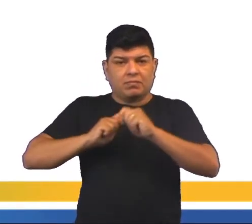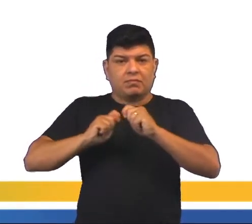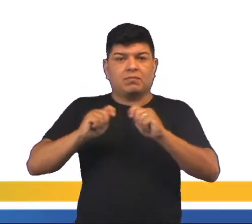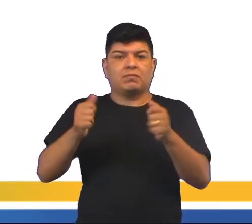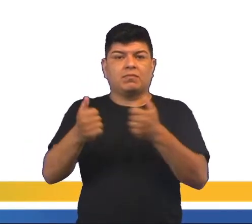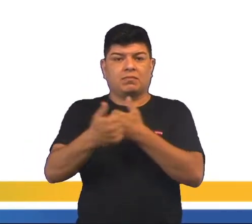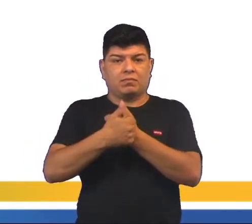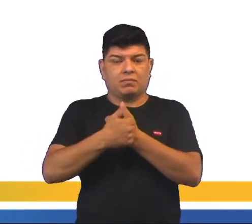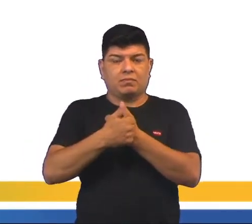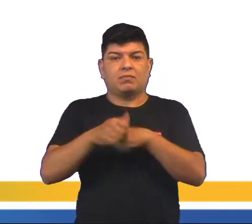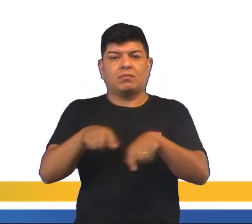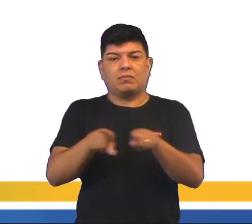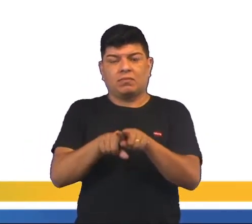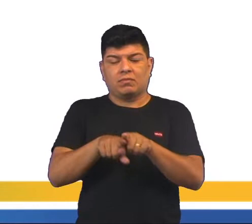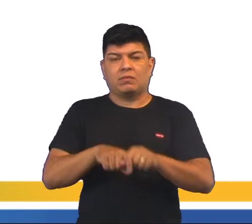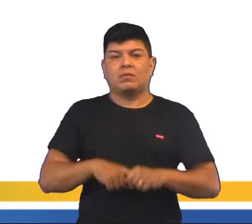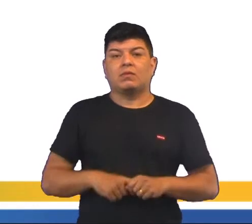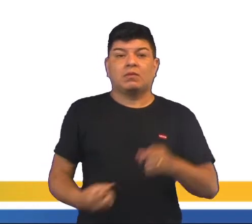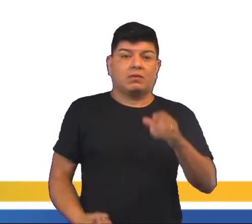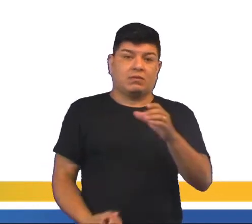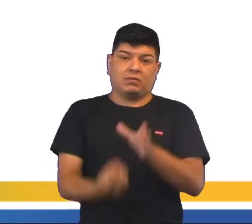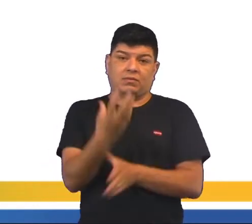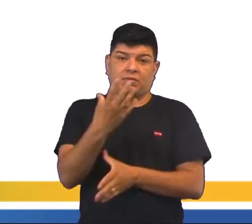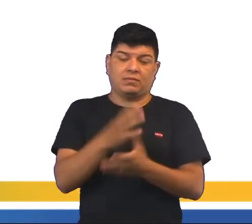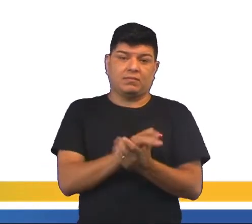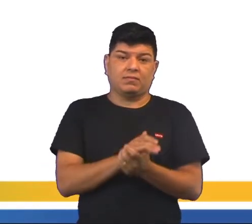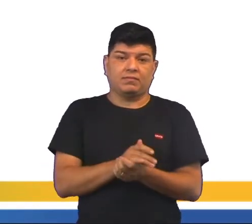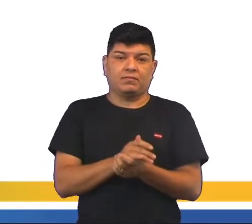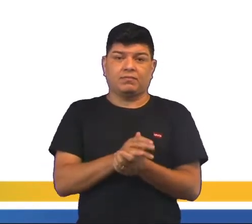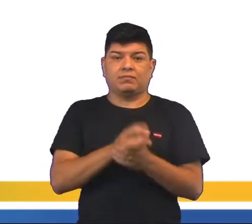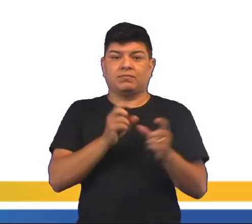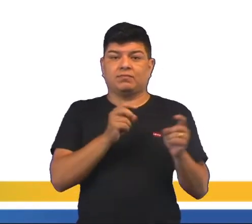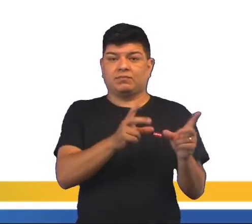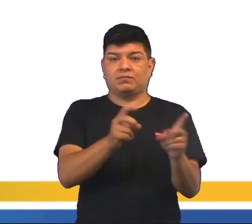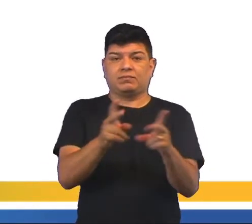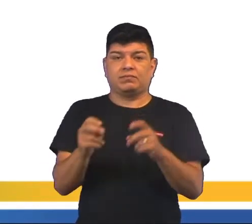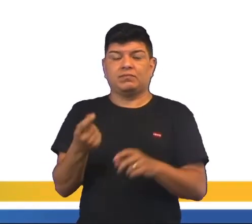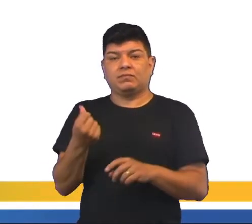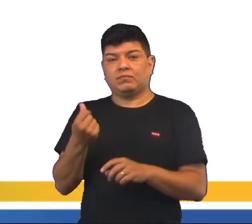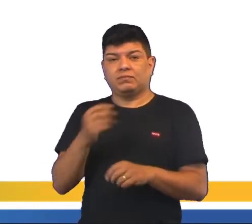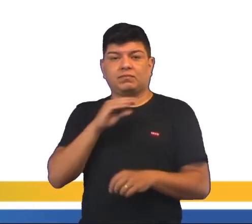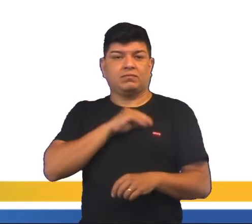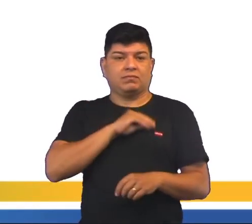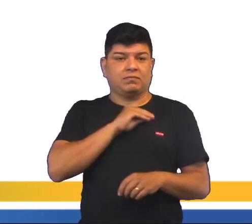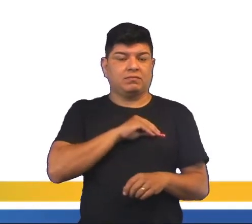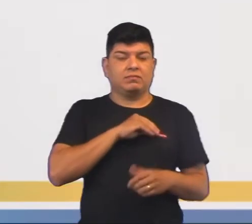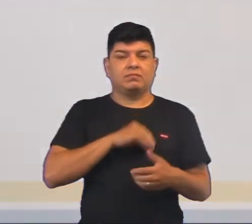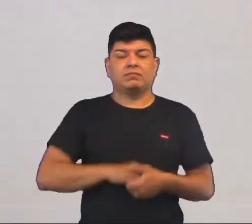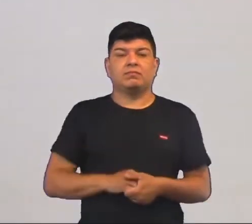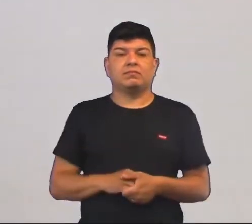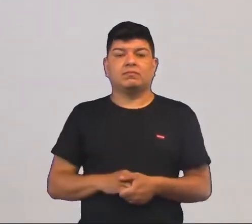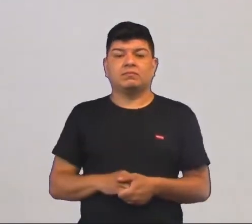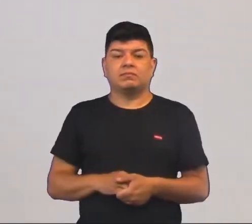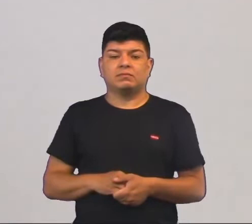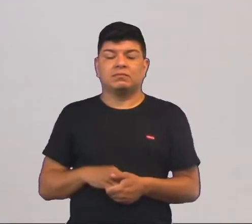cerca o meio ocidental, formando noções de mercado, preços e salários.